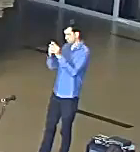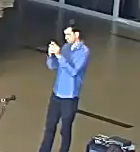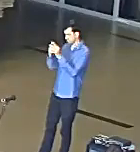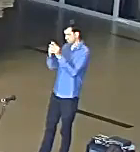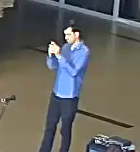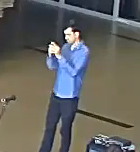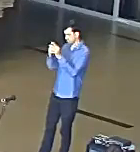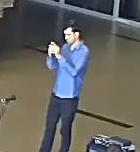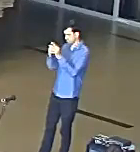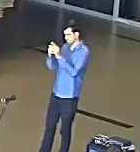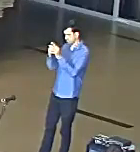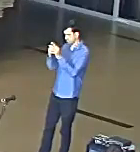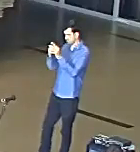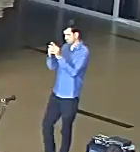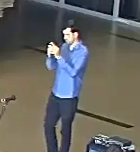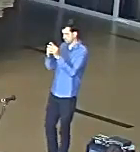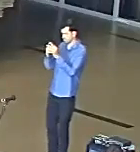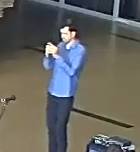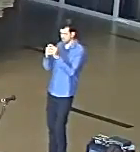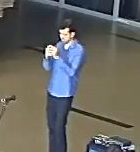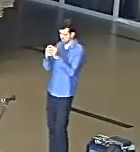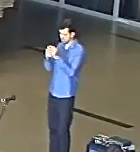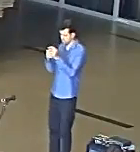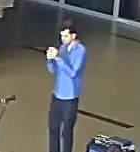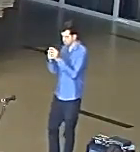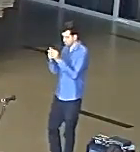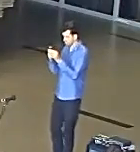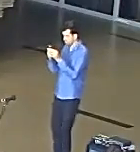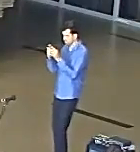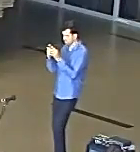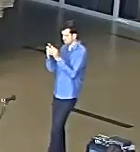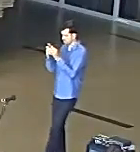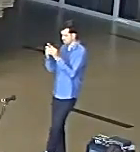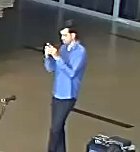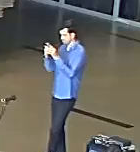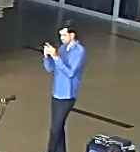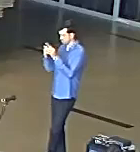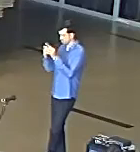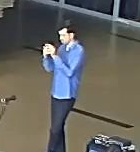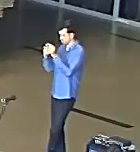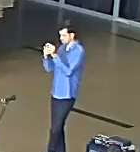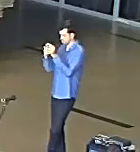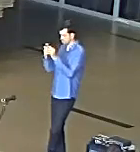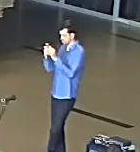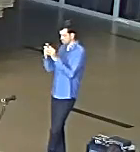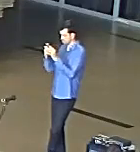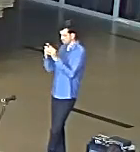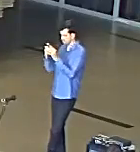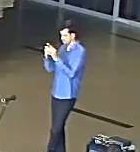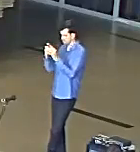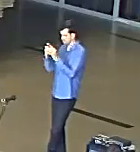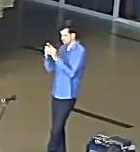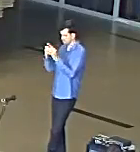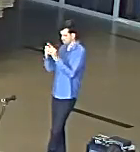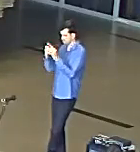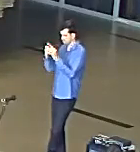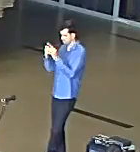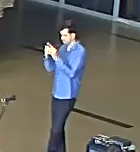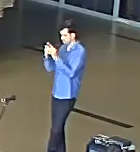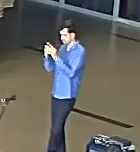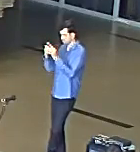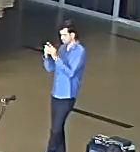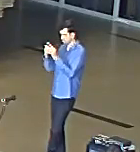tem que falar de forma Ampla no acesso para aqueles que são direito que t o direito ao passe livre e para aqueles também que